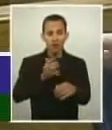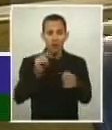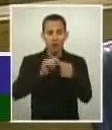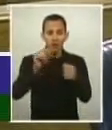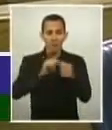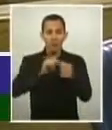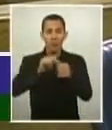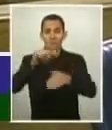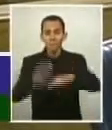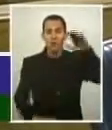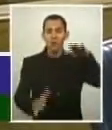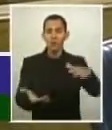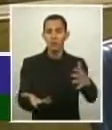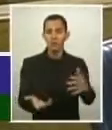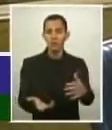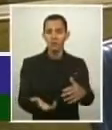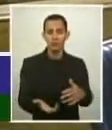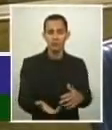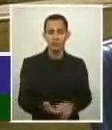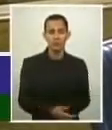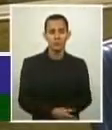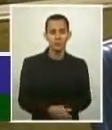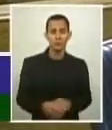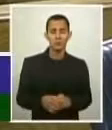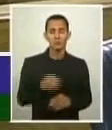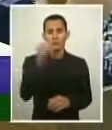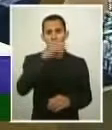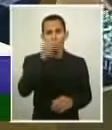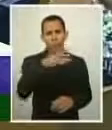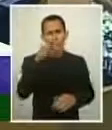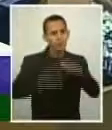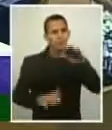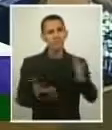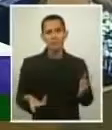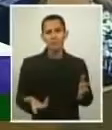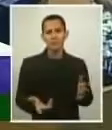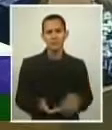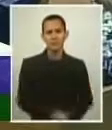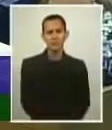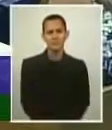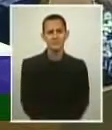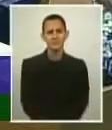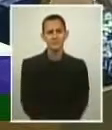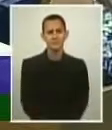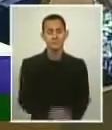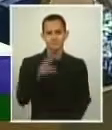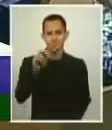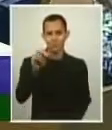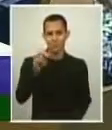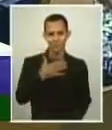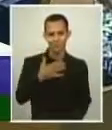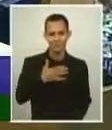produzido de desigualdade in the brutal desigualdade e a minha avó